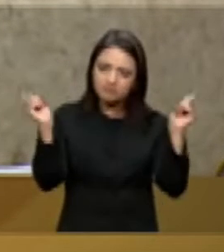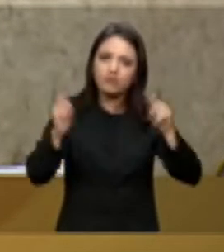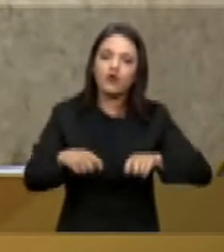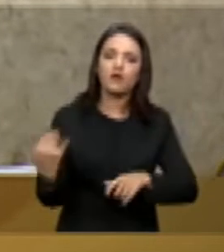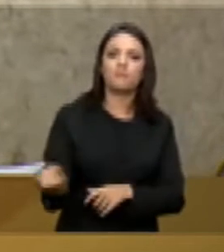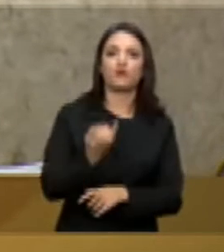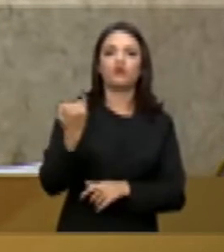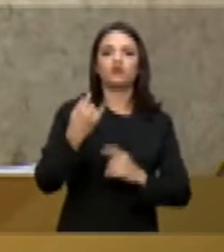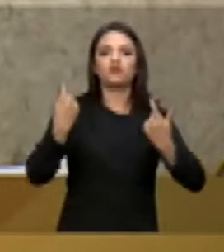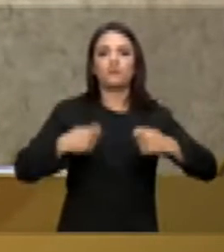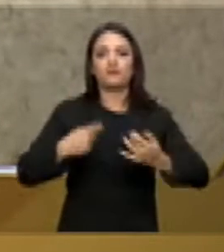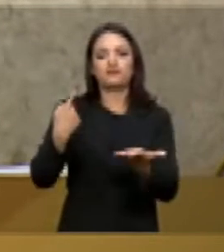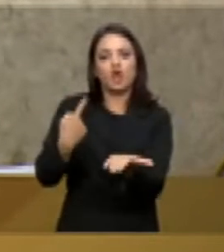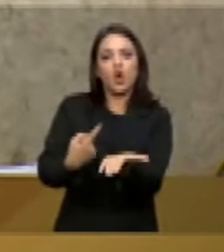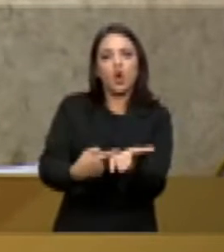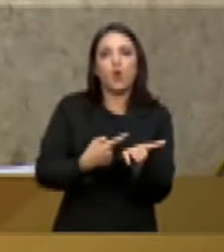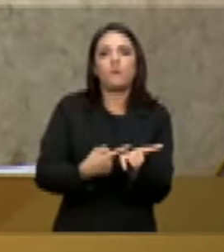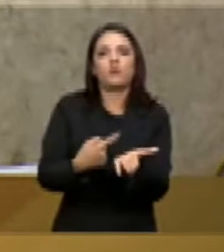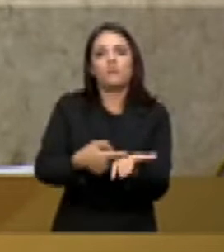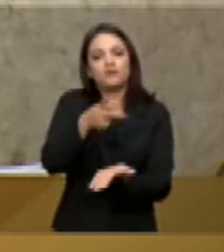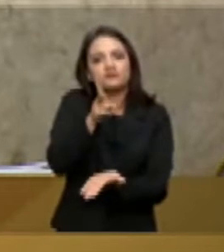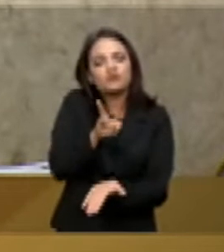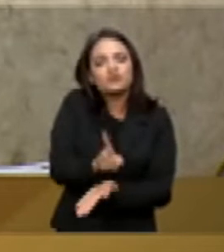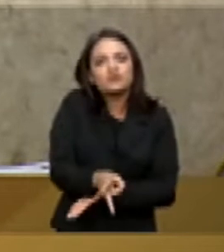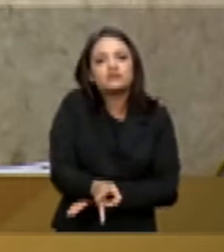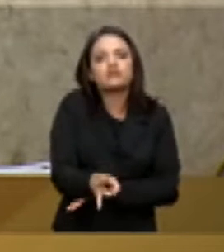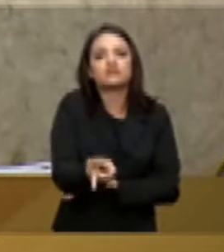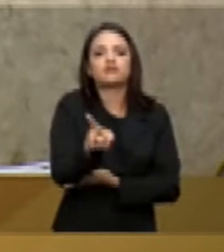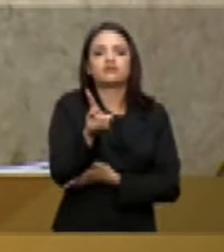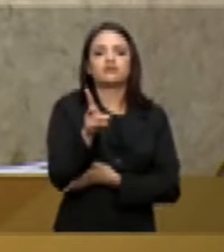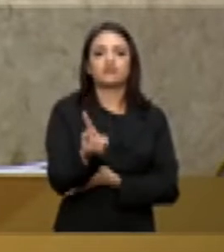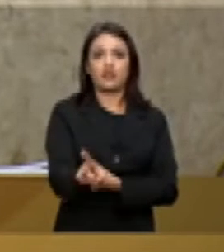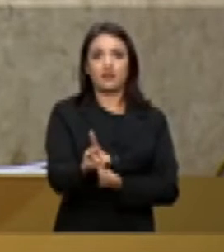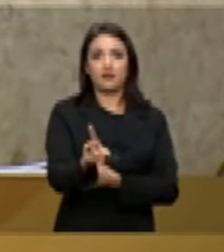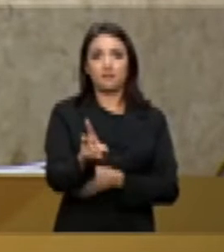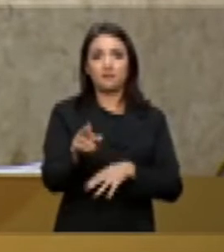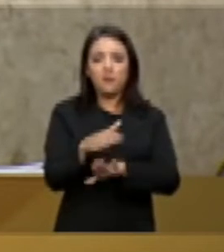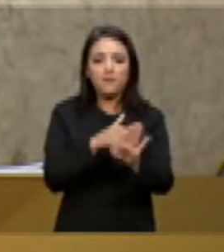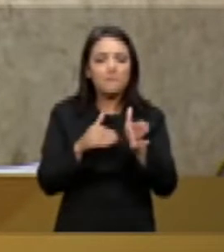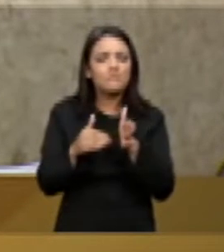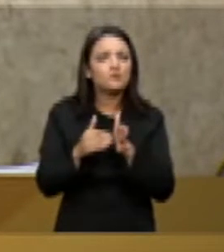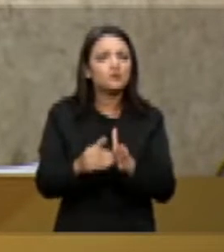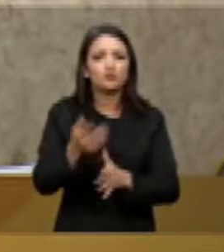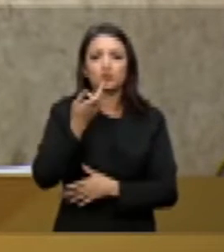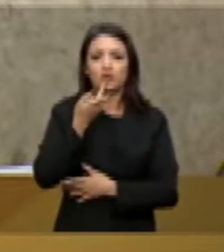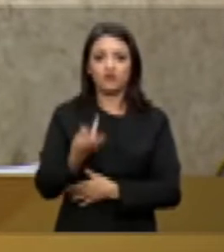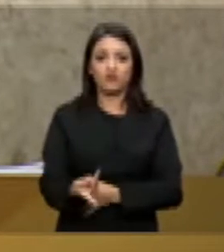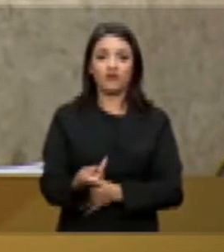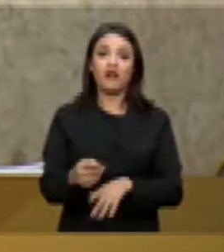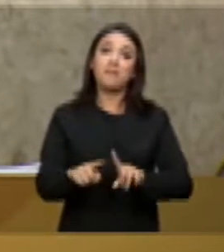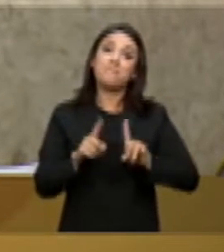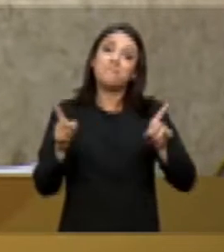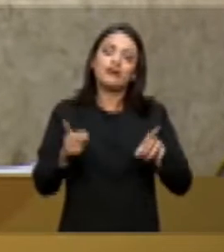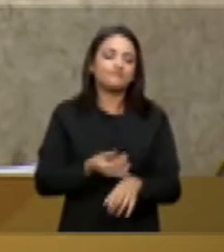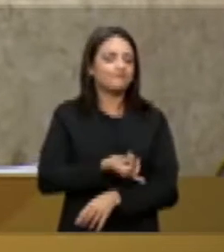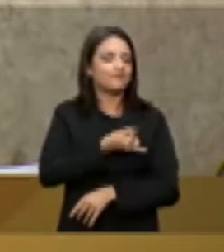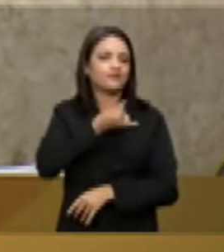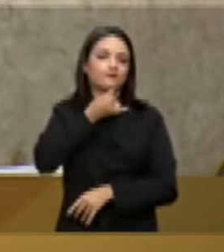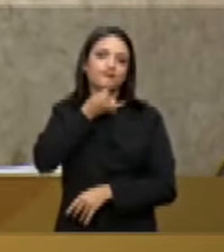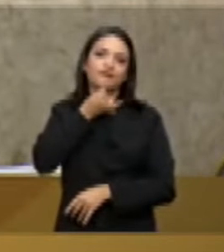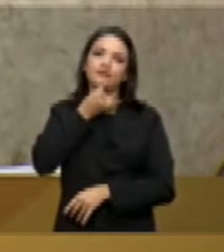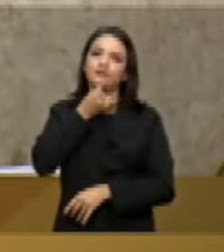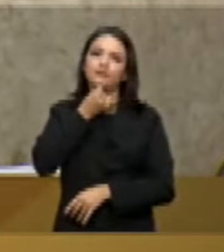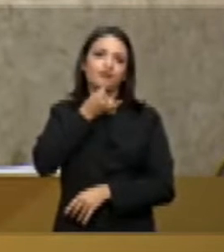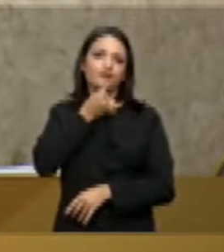pressupõe compromisso permanente com as próprias palavras, o que, infelizmente,